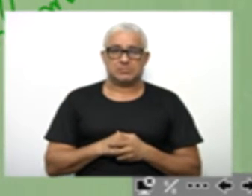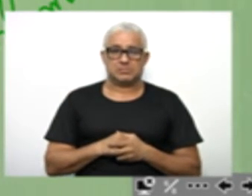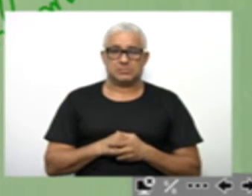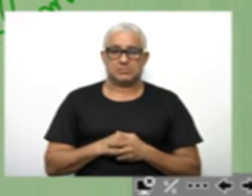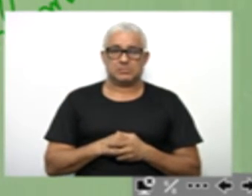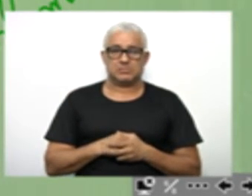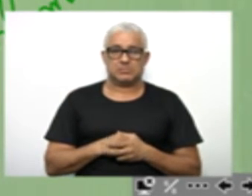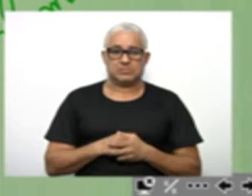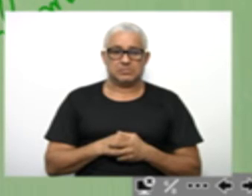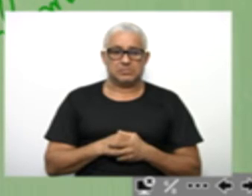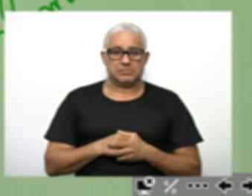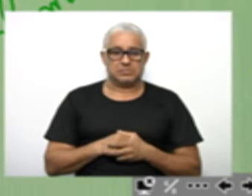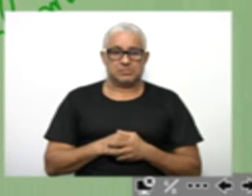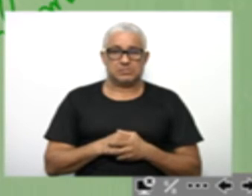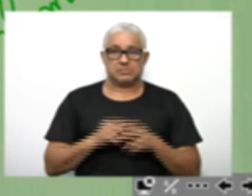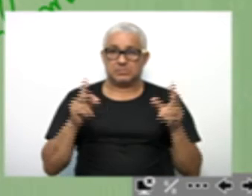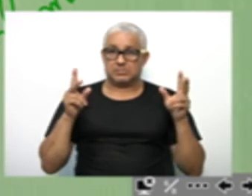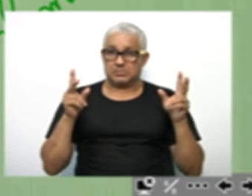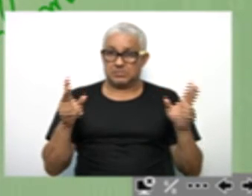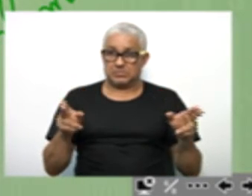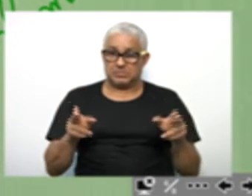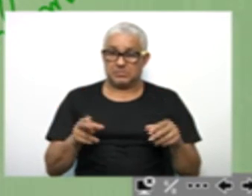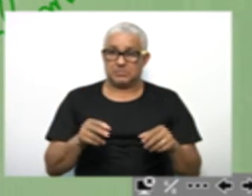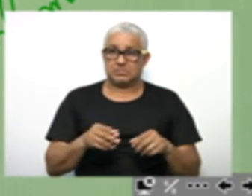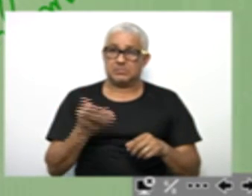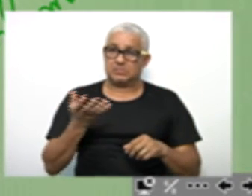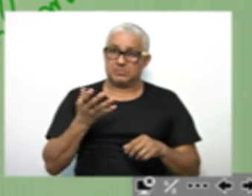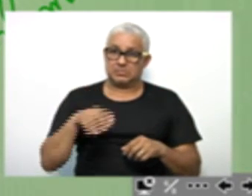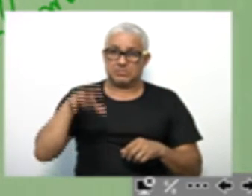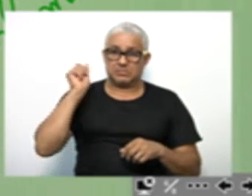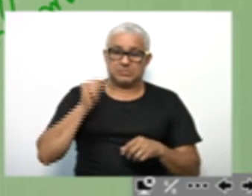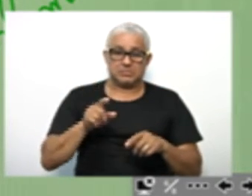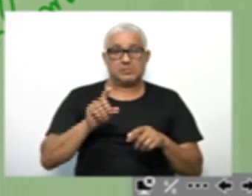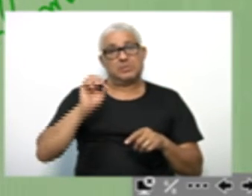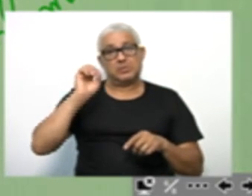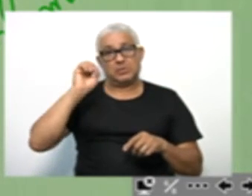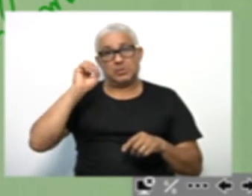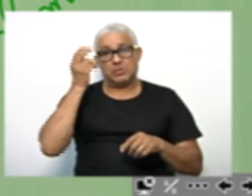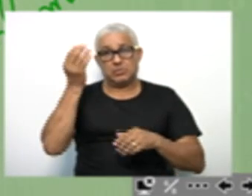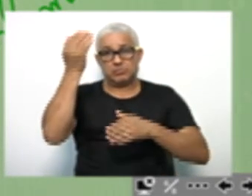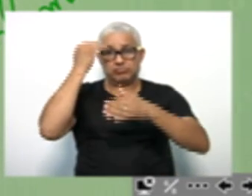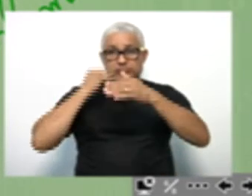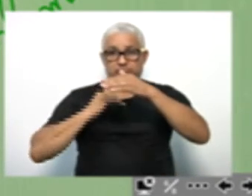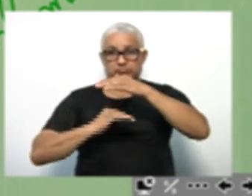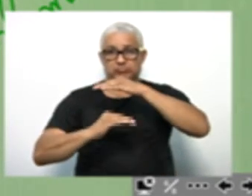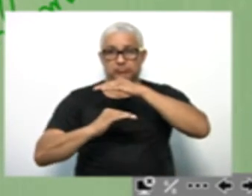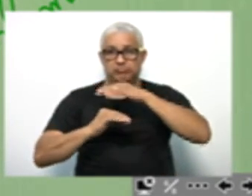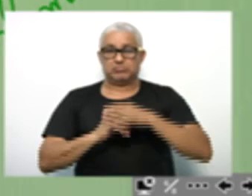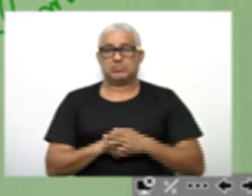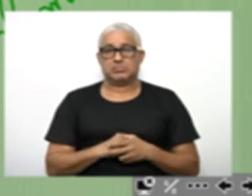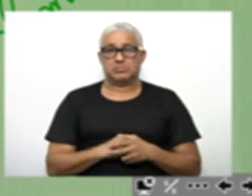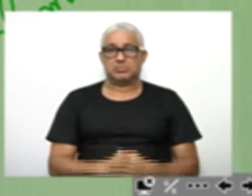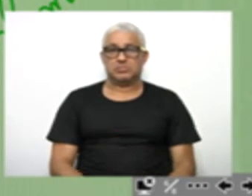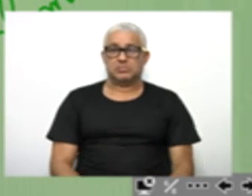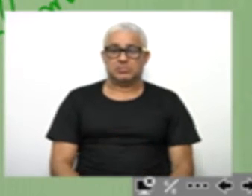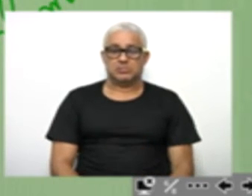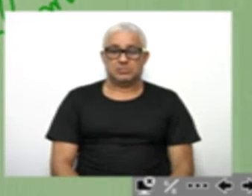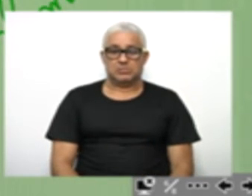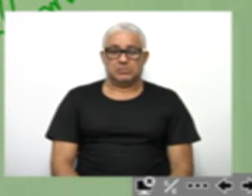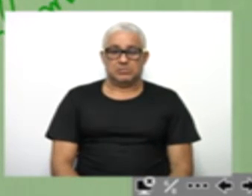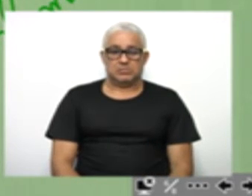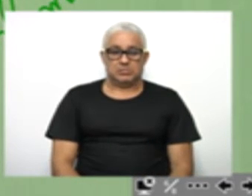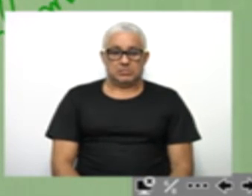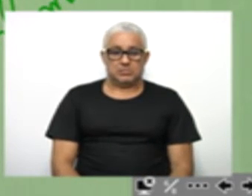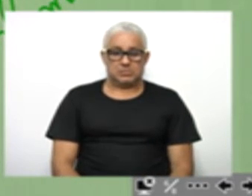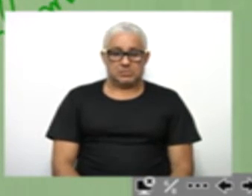espera ganhar, ela está igualando sobre o que você espera ganhar, ou ela está embaixo do que você espera, abaixo do que você espera